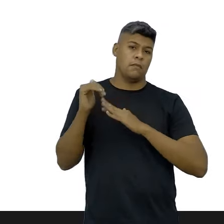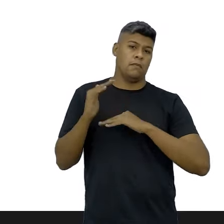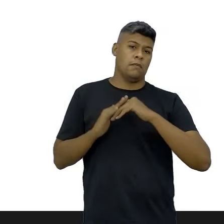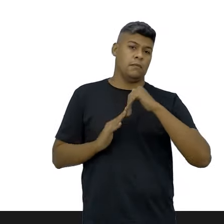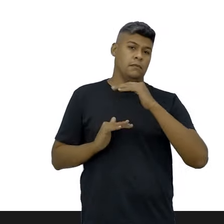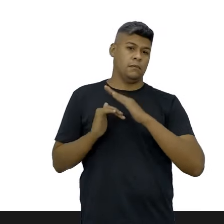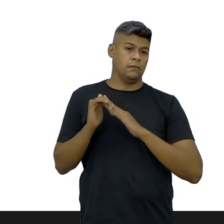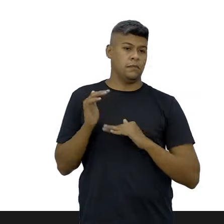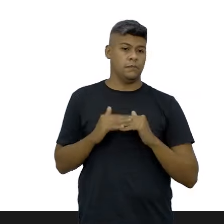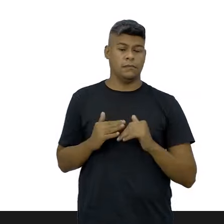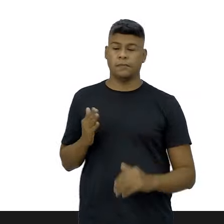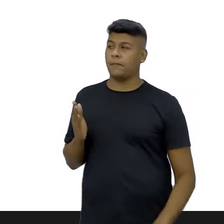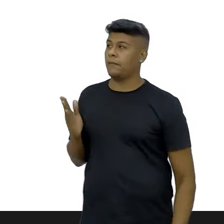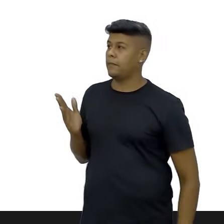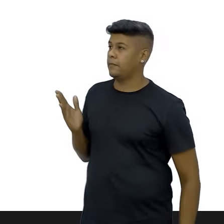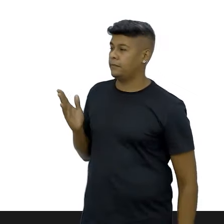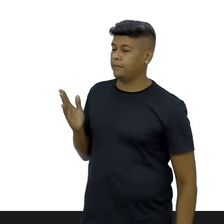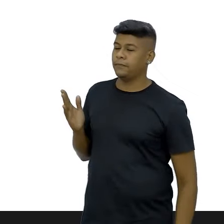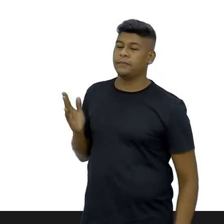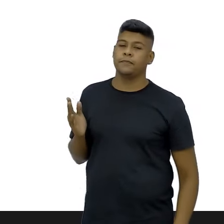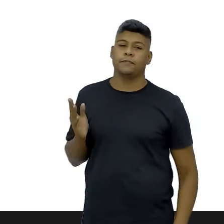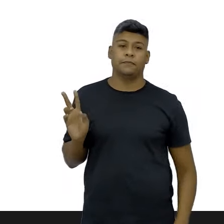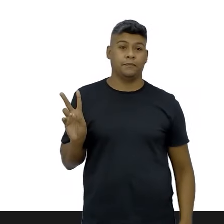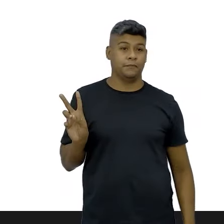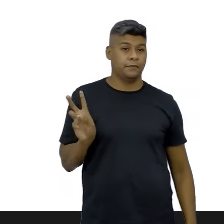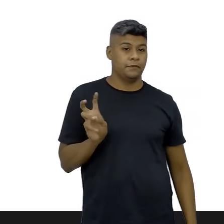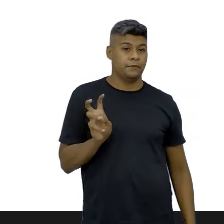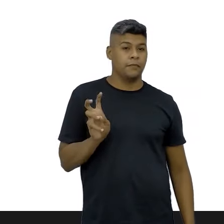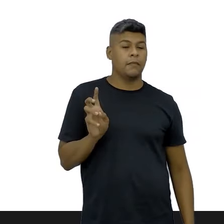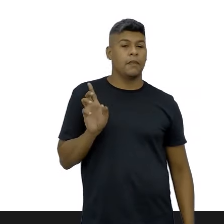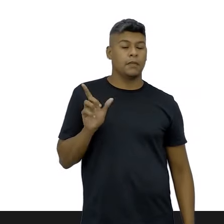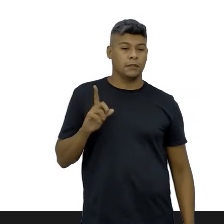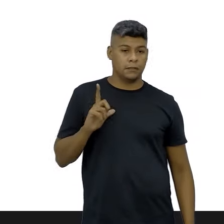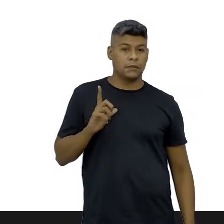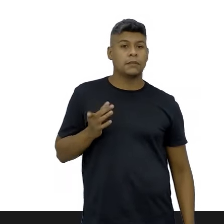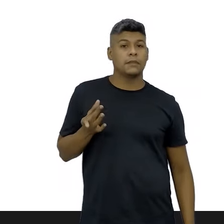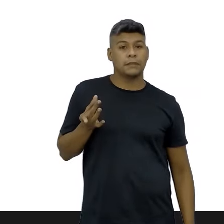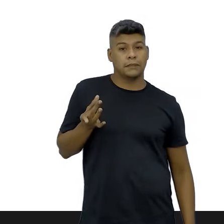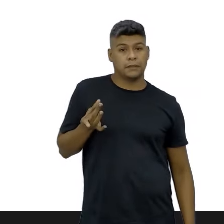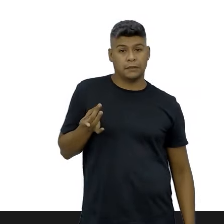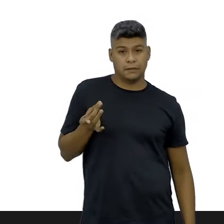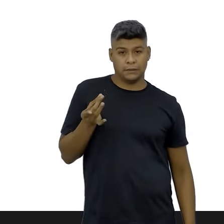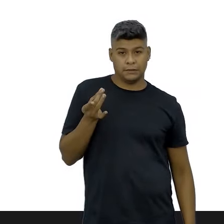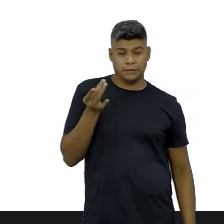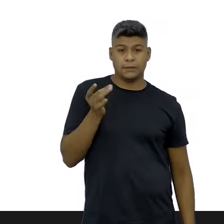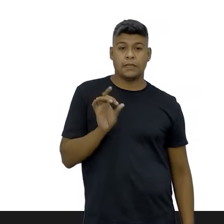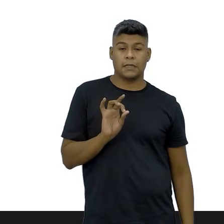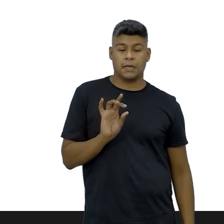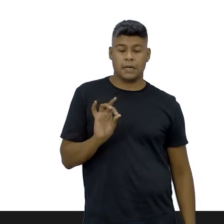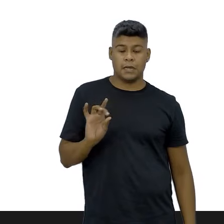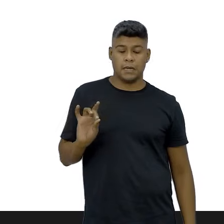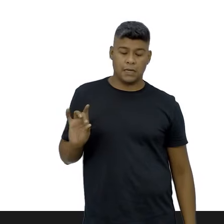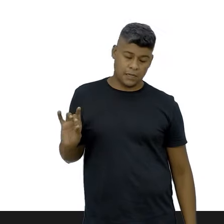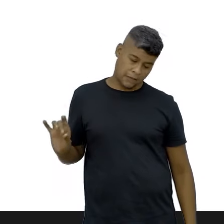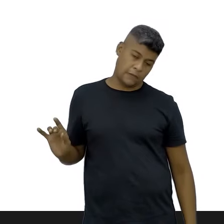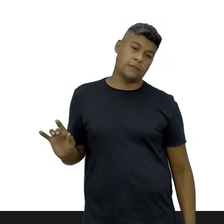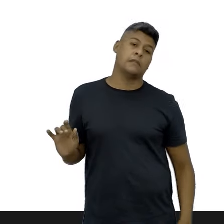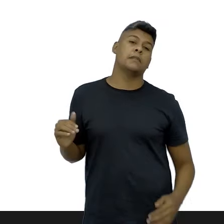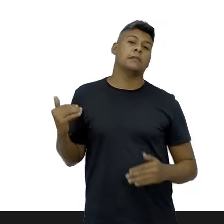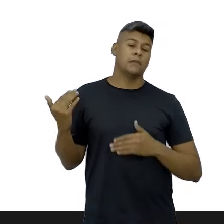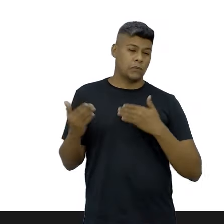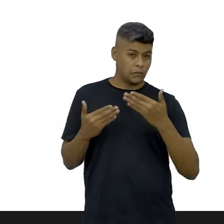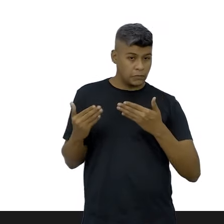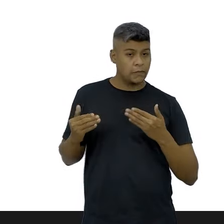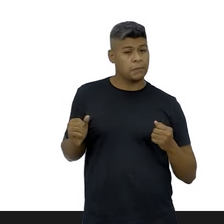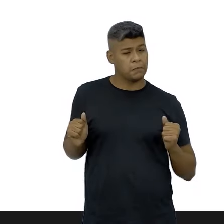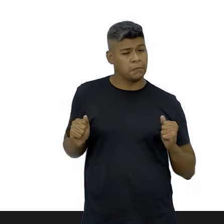nesse slide, como vocês podem observar, estão discriminadas as habilidades essenciais, cujo desenvolvimento vai